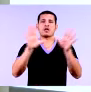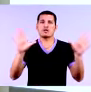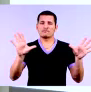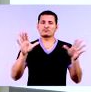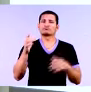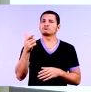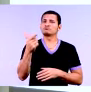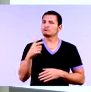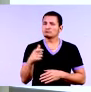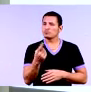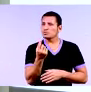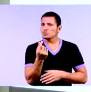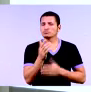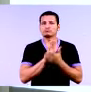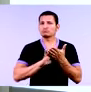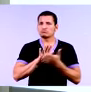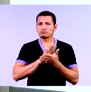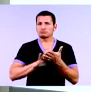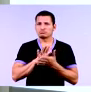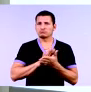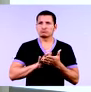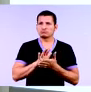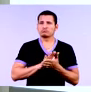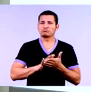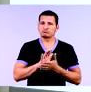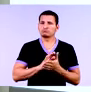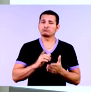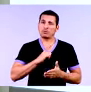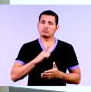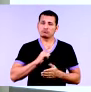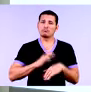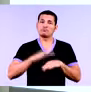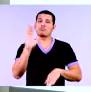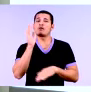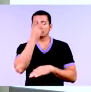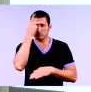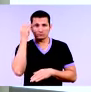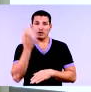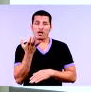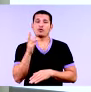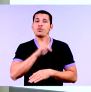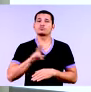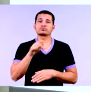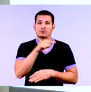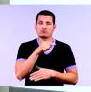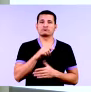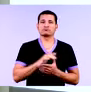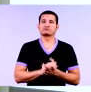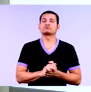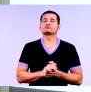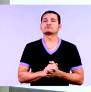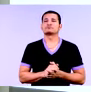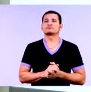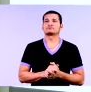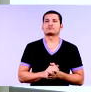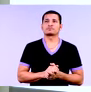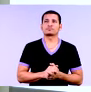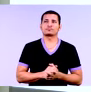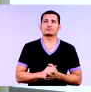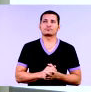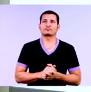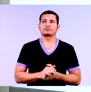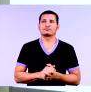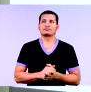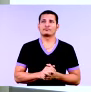ter custo algum, eleva a quantidade de desenvolvedores que ela normalmente arrebata.